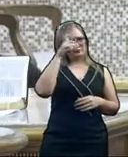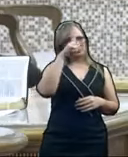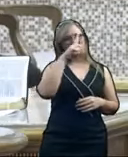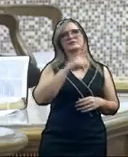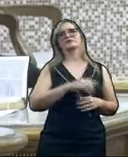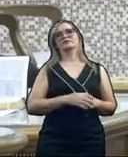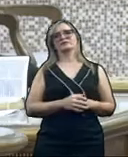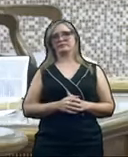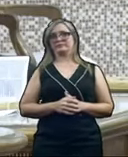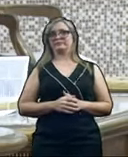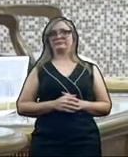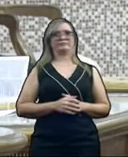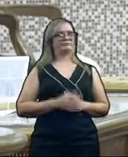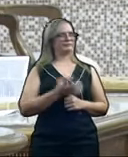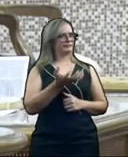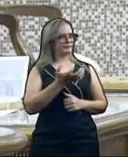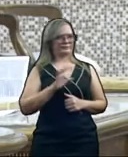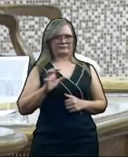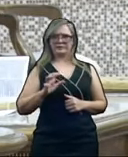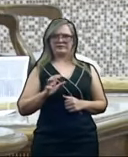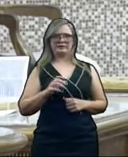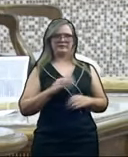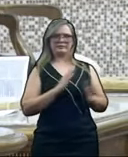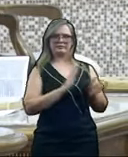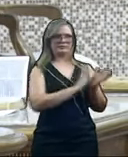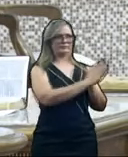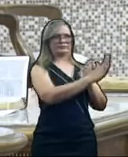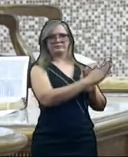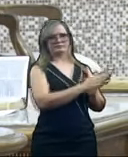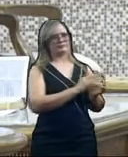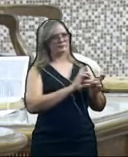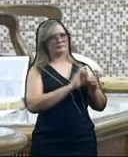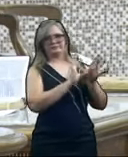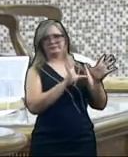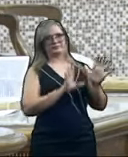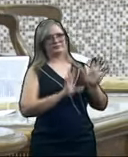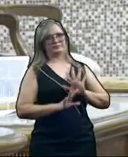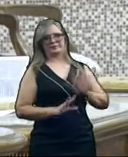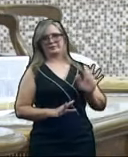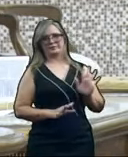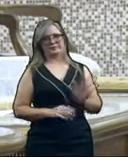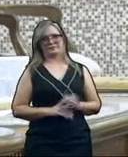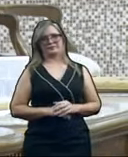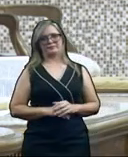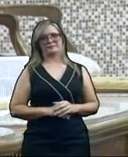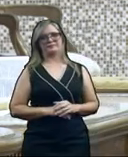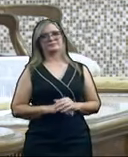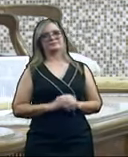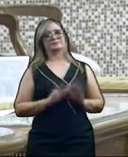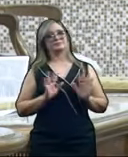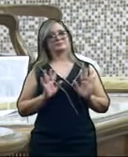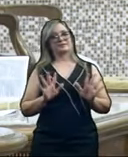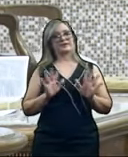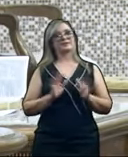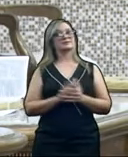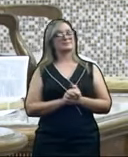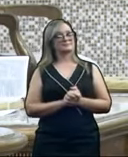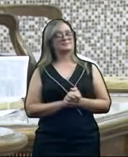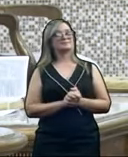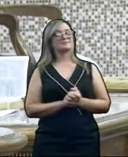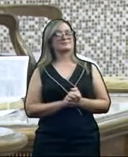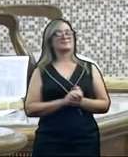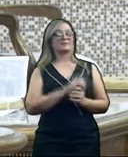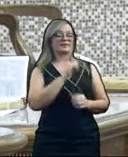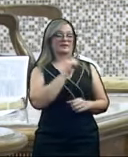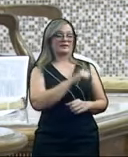para Jacó Jacó também não era e agora foxy chega ele tinha